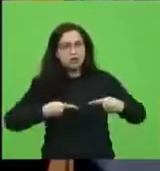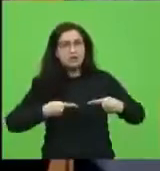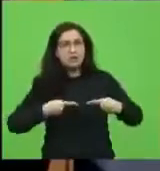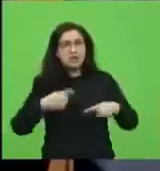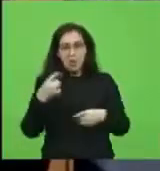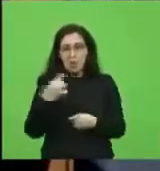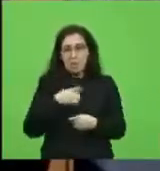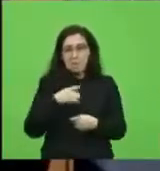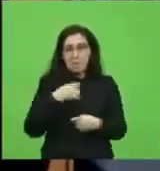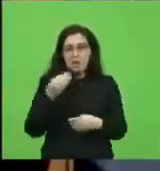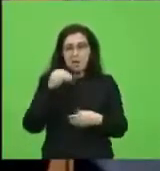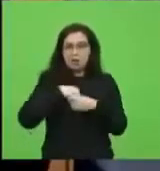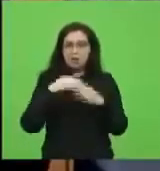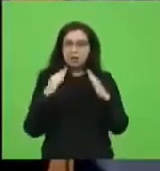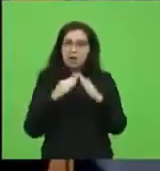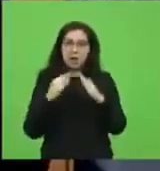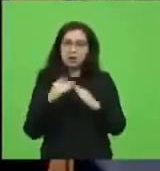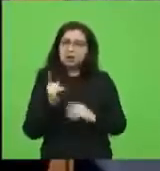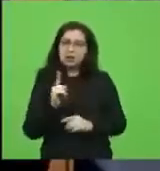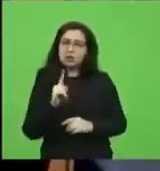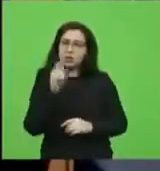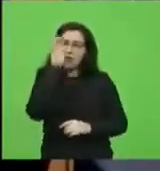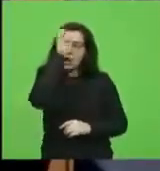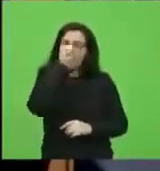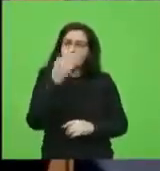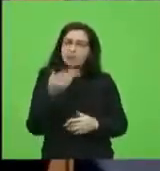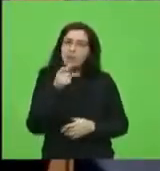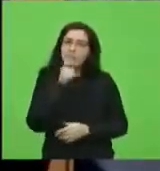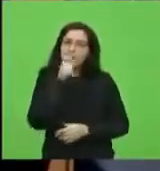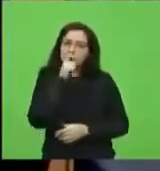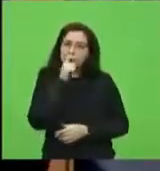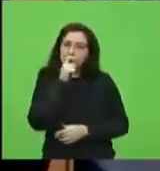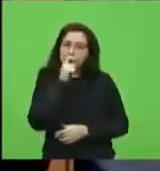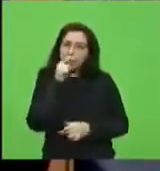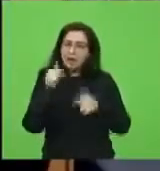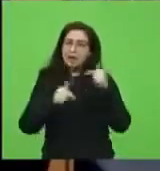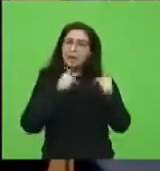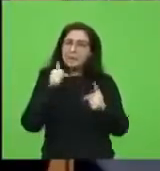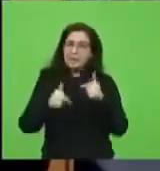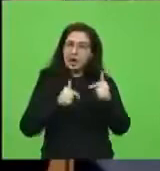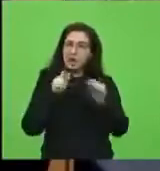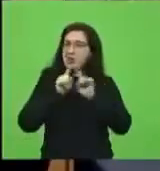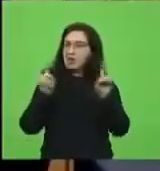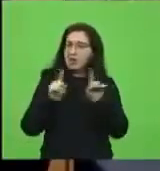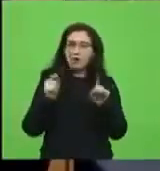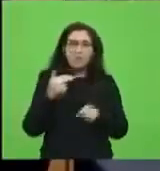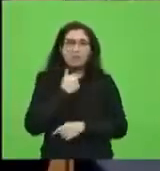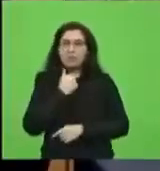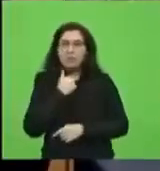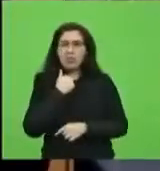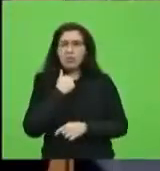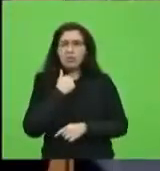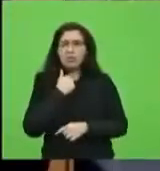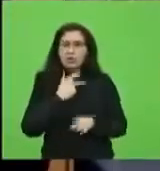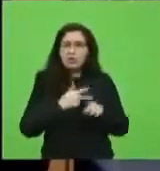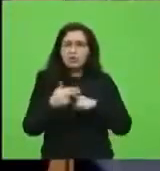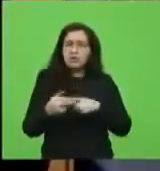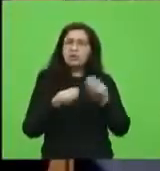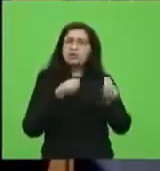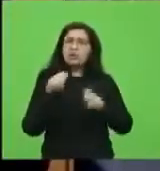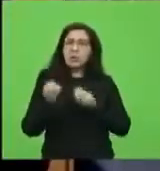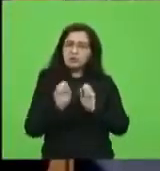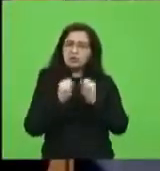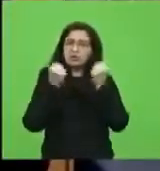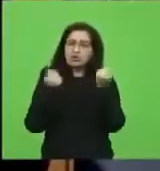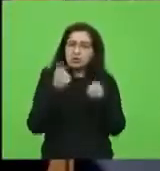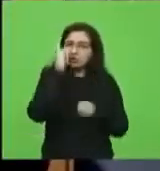casa. Eu aprendi com meu pai o exemplo do trabalho, que a gente não reclama, que a gente vence, é através do nosso esforço